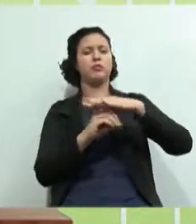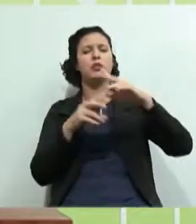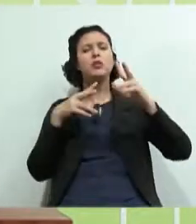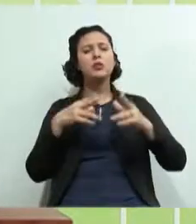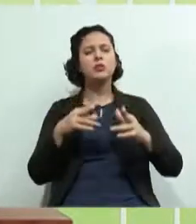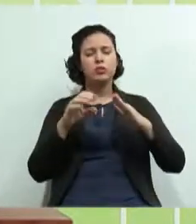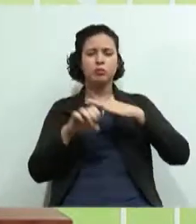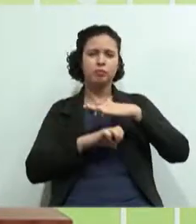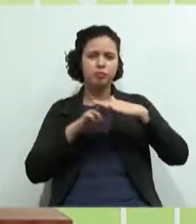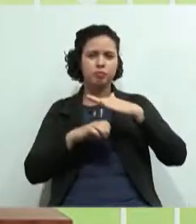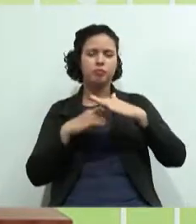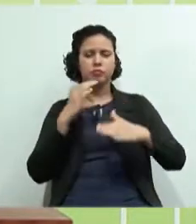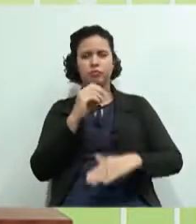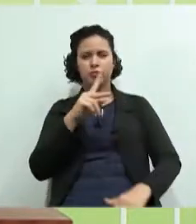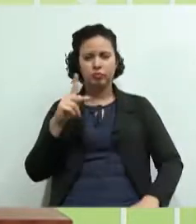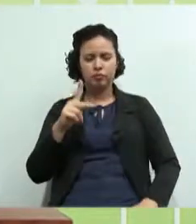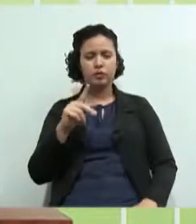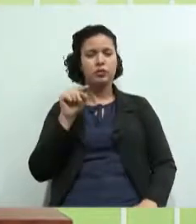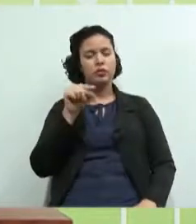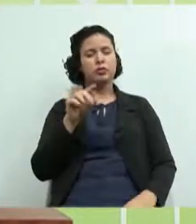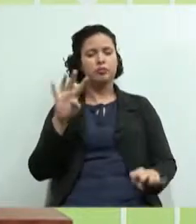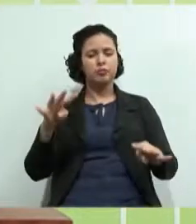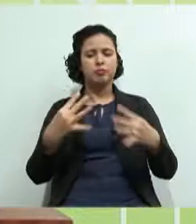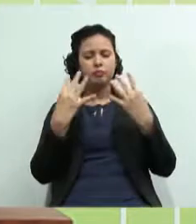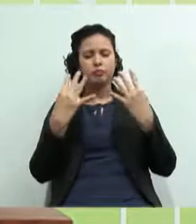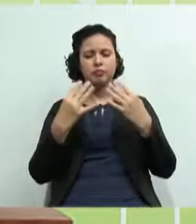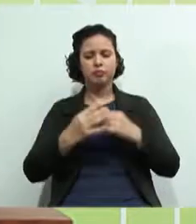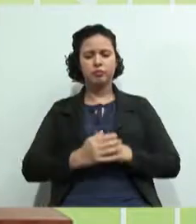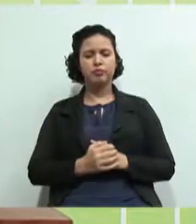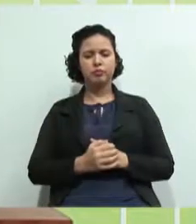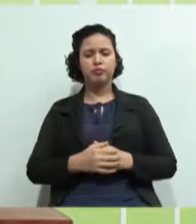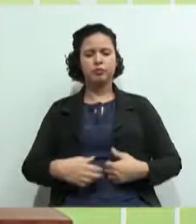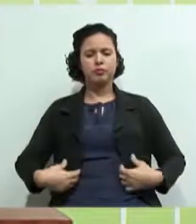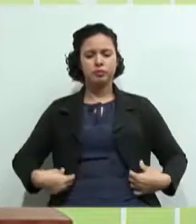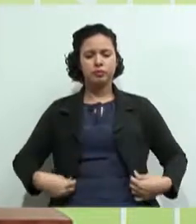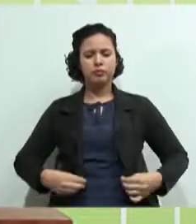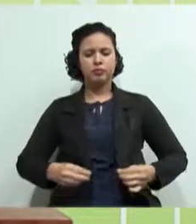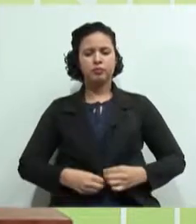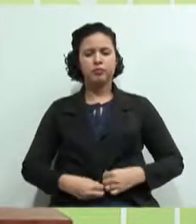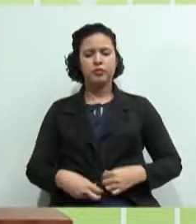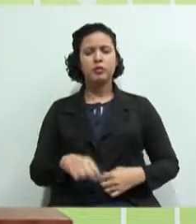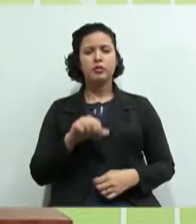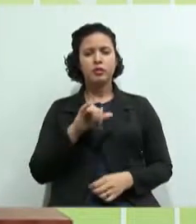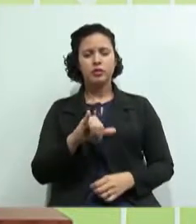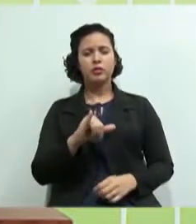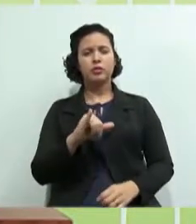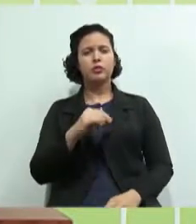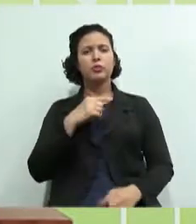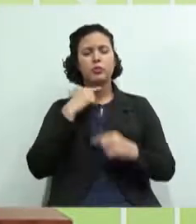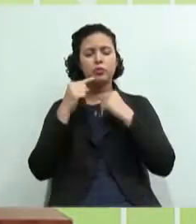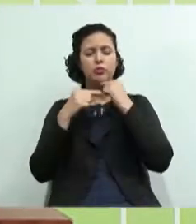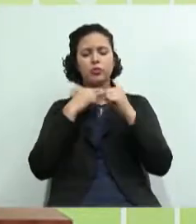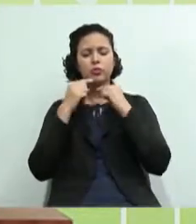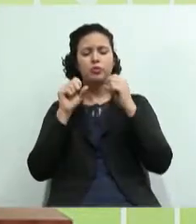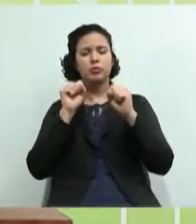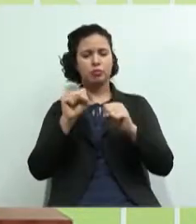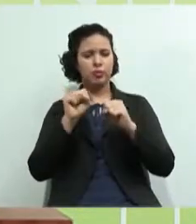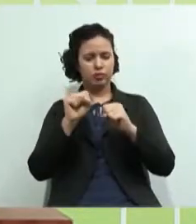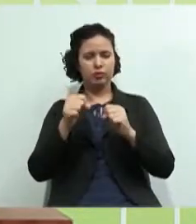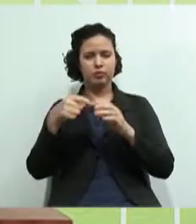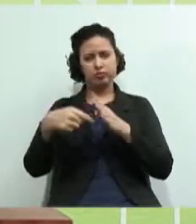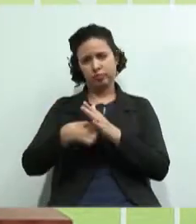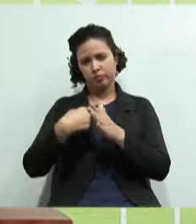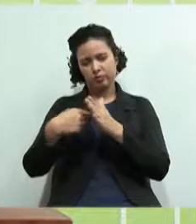nós tivermos aqui e você vai ficar muito atento. Mas veja bem, qualquer dúvida, você pode entrar em